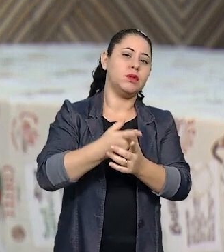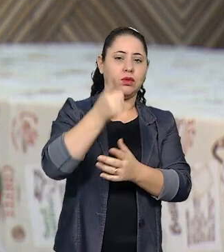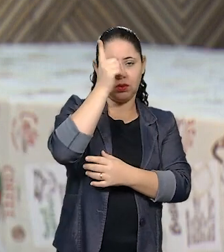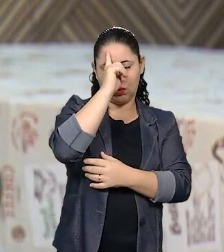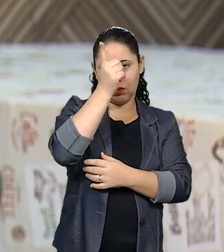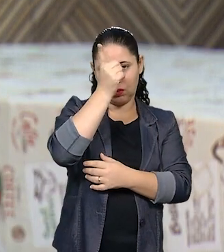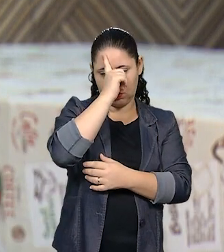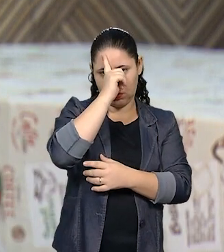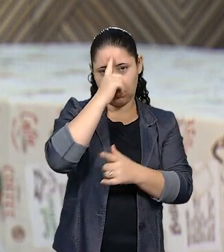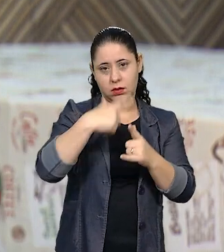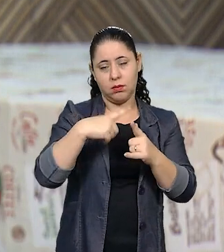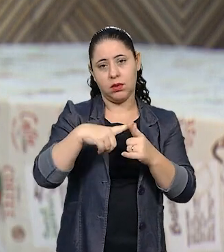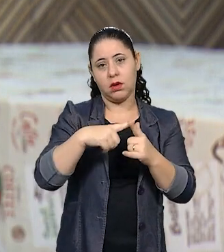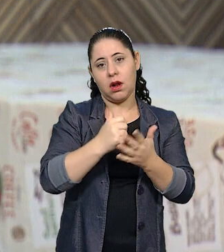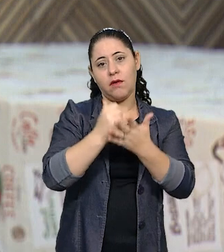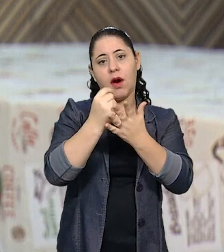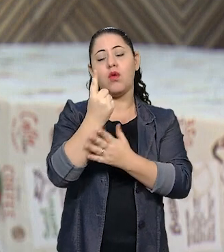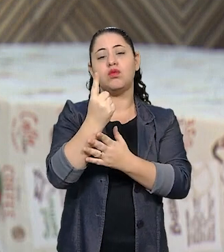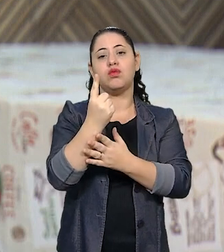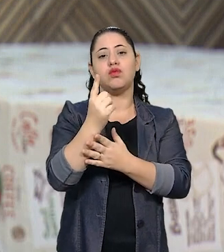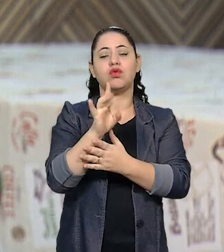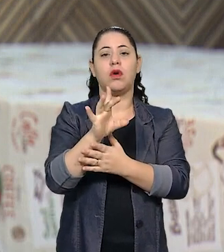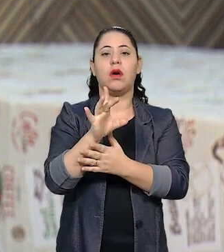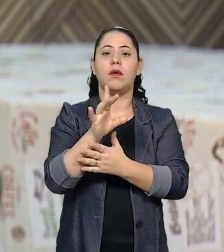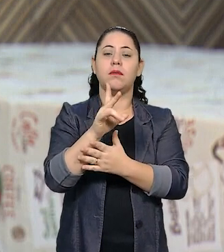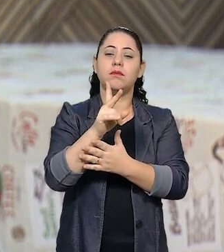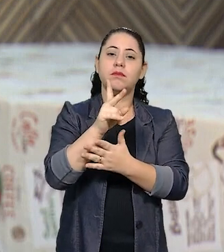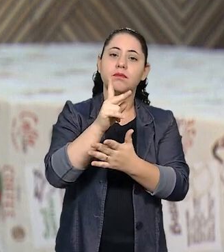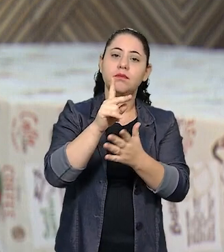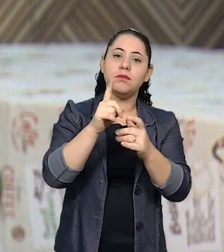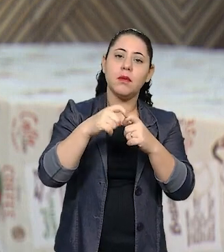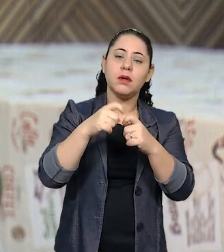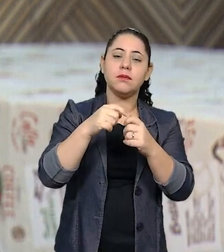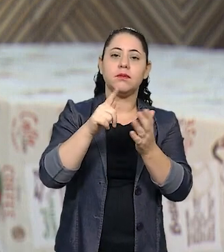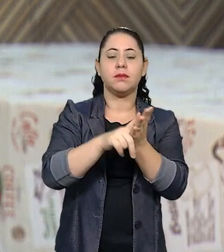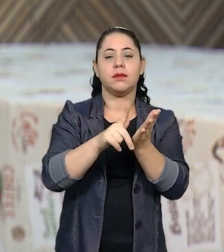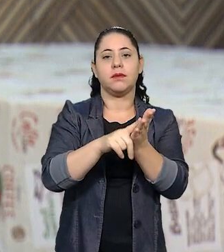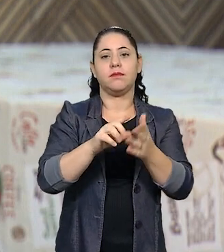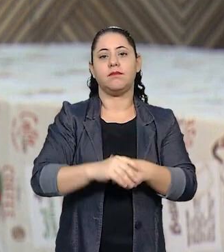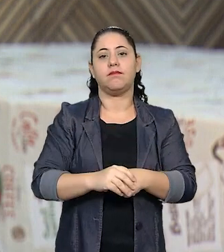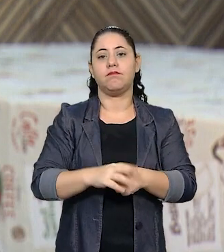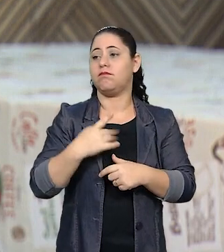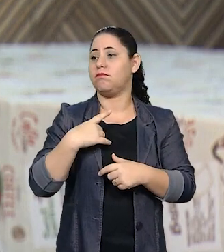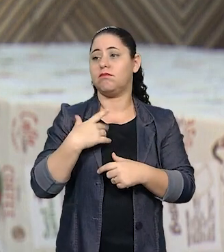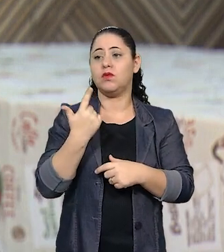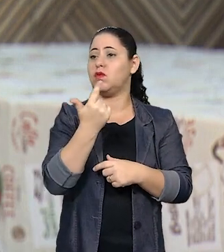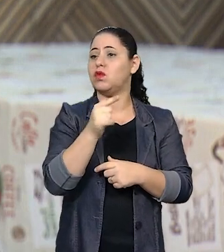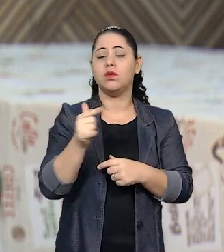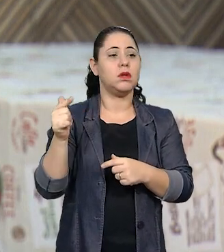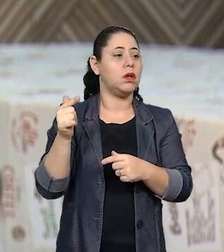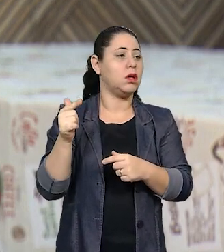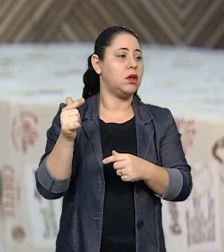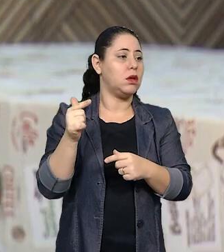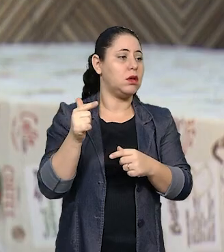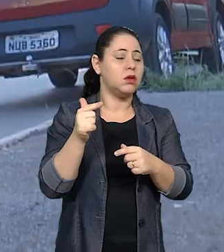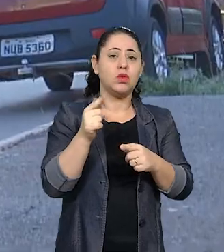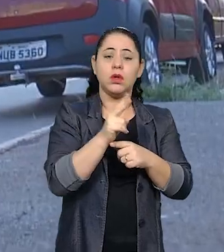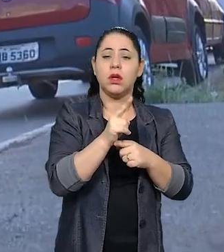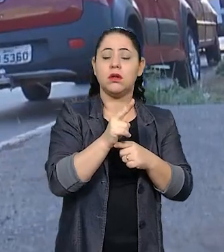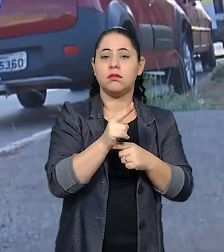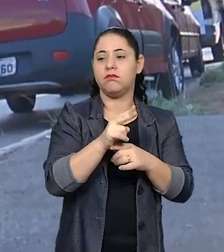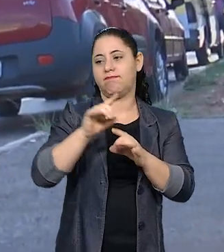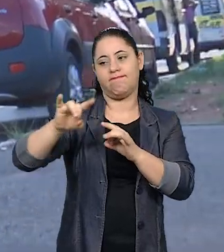ainda não tinha sido curada da virose. Aí eu acabei que eu tinha que pagar todos os dias do atestado, porque eu só posso levar uma